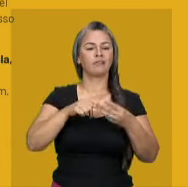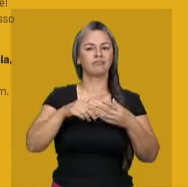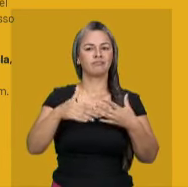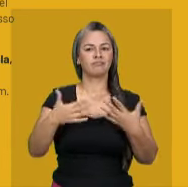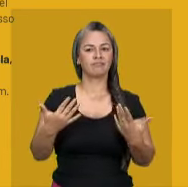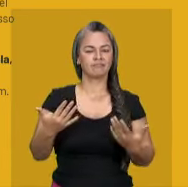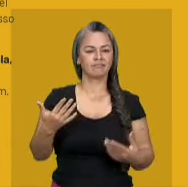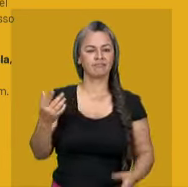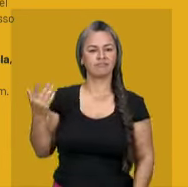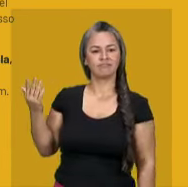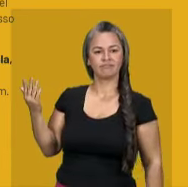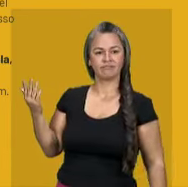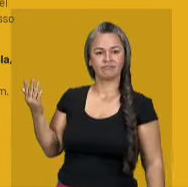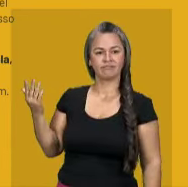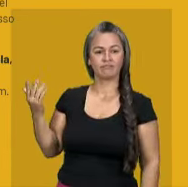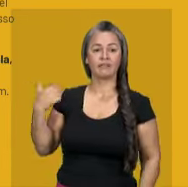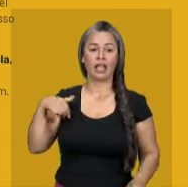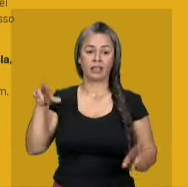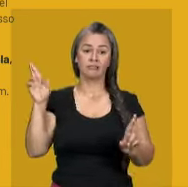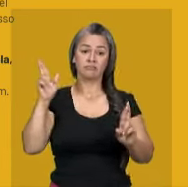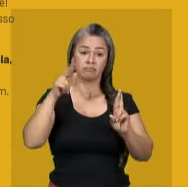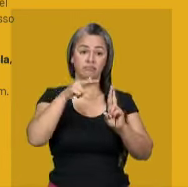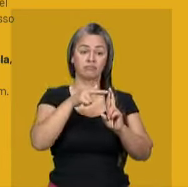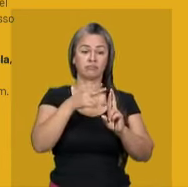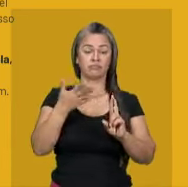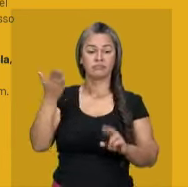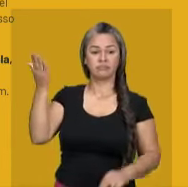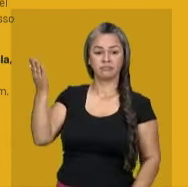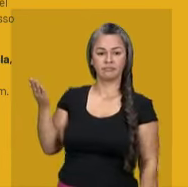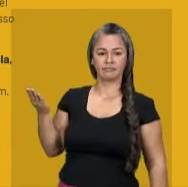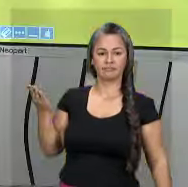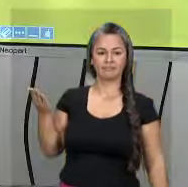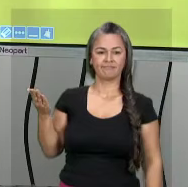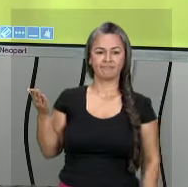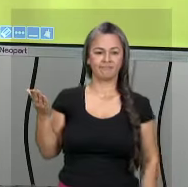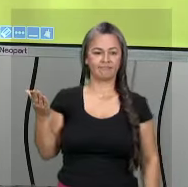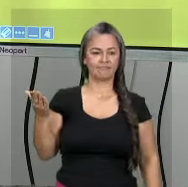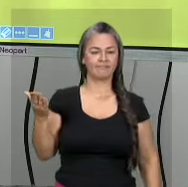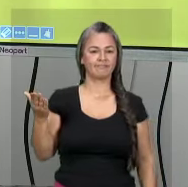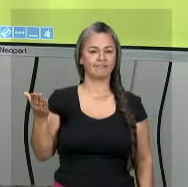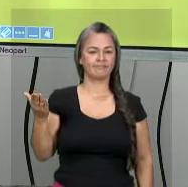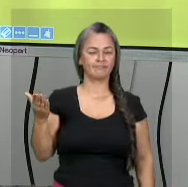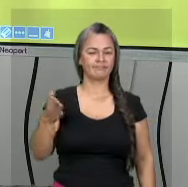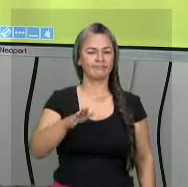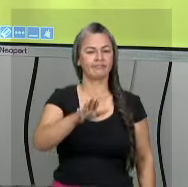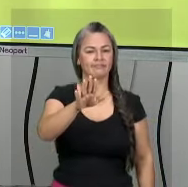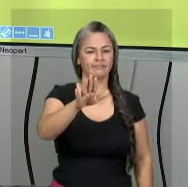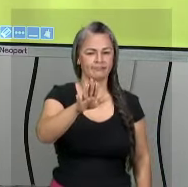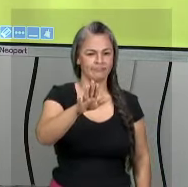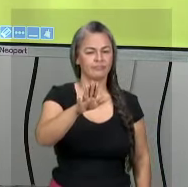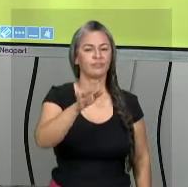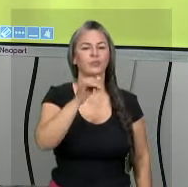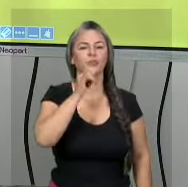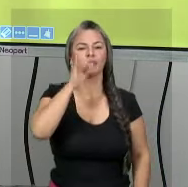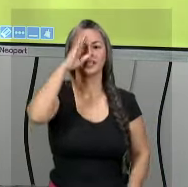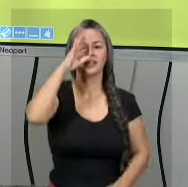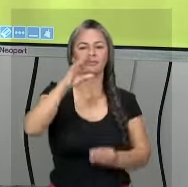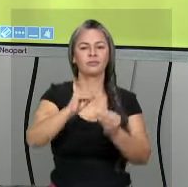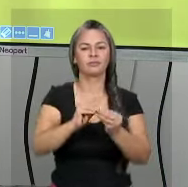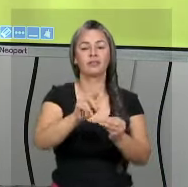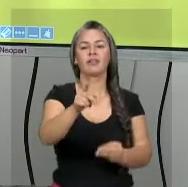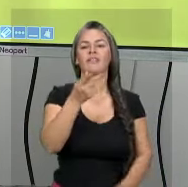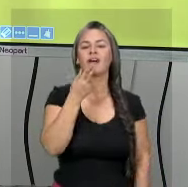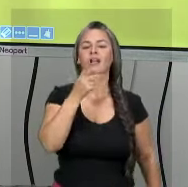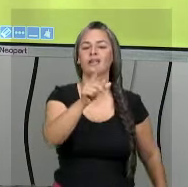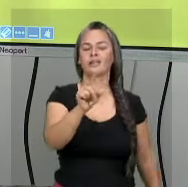Essas são as referências do nosso trabalho. E eu falo com vocês o seguinte,